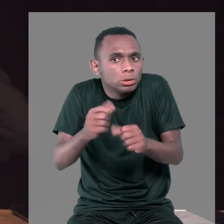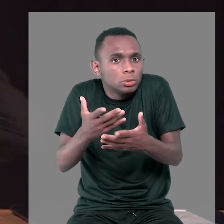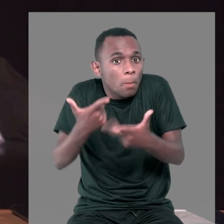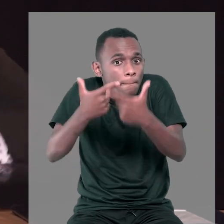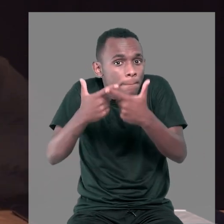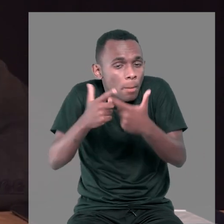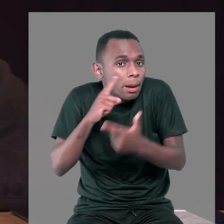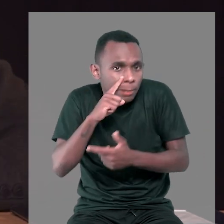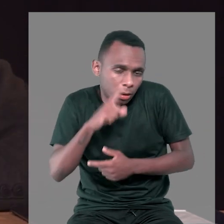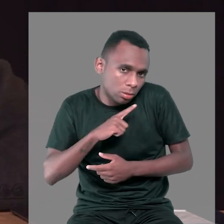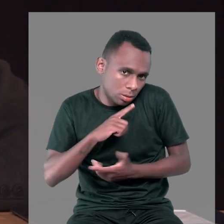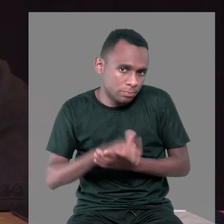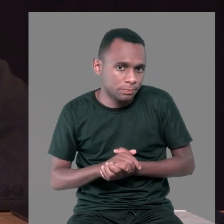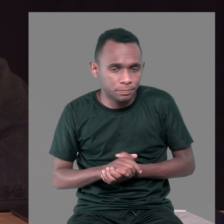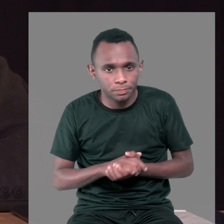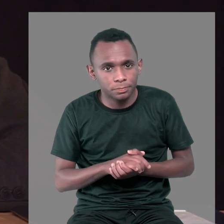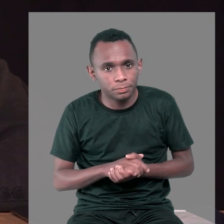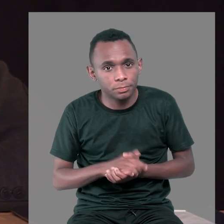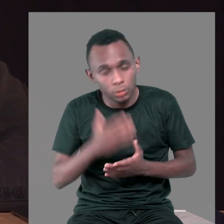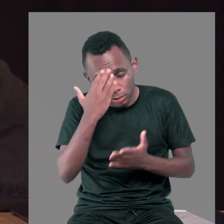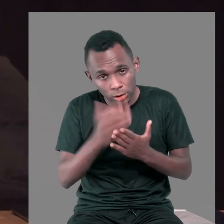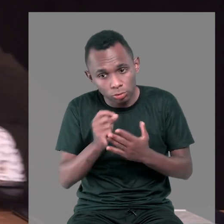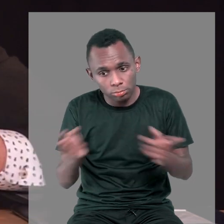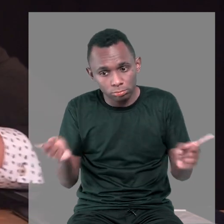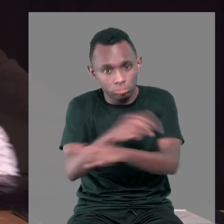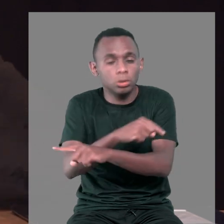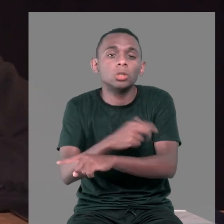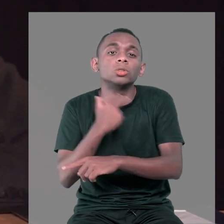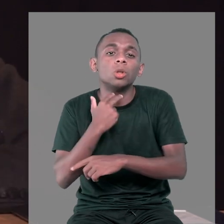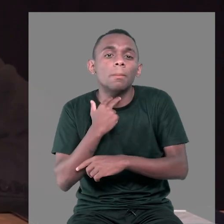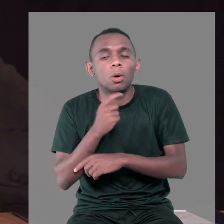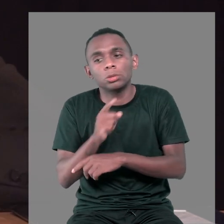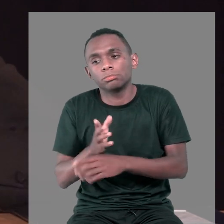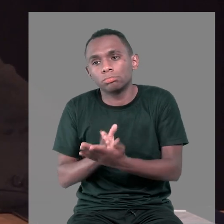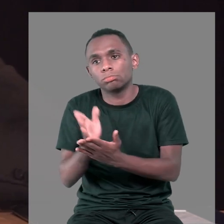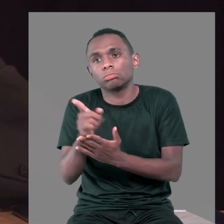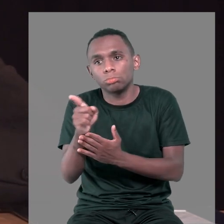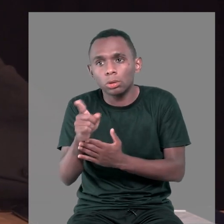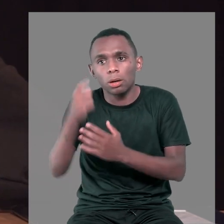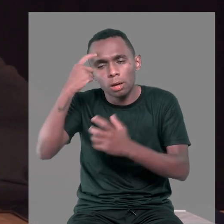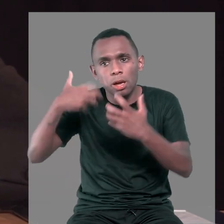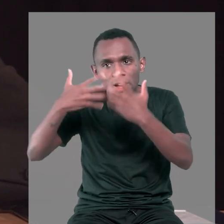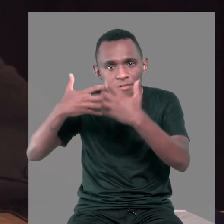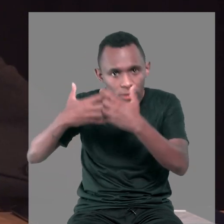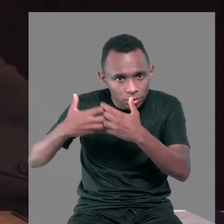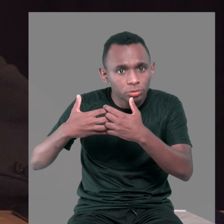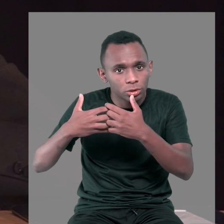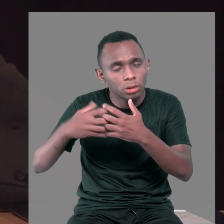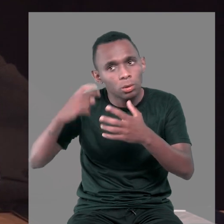acho que nos fenômenos de massa é palpável essa dimensão emotiva,